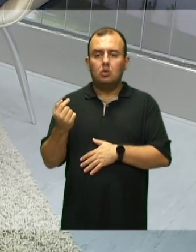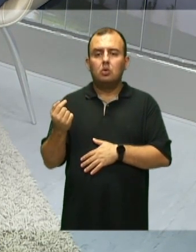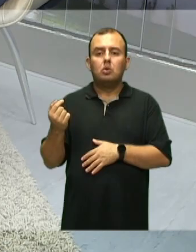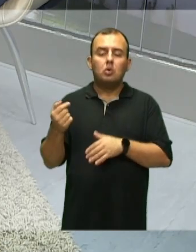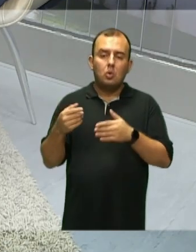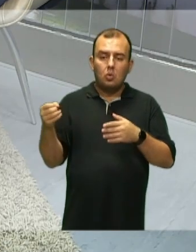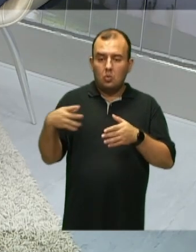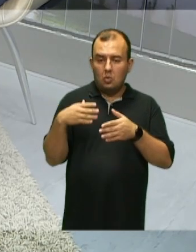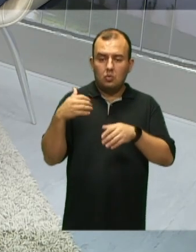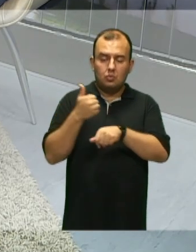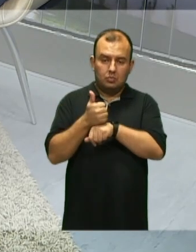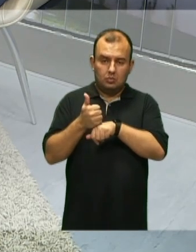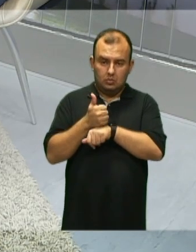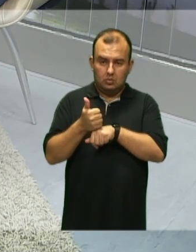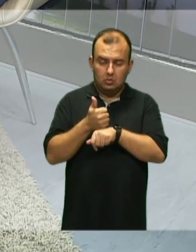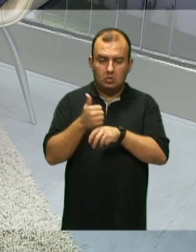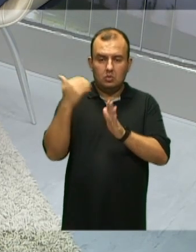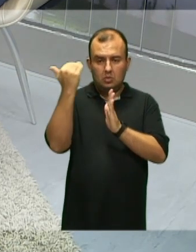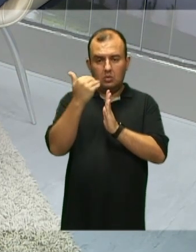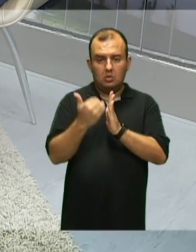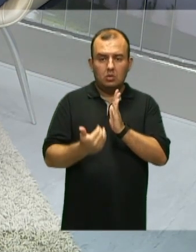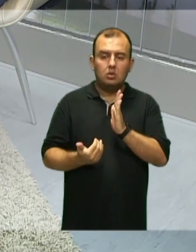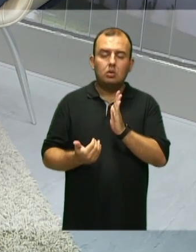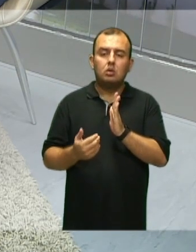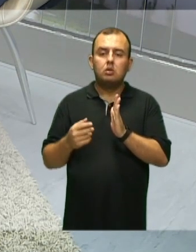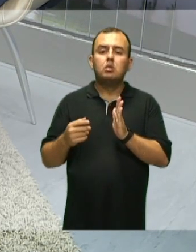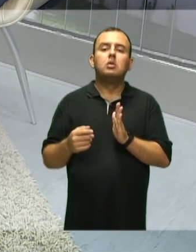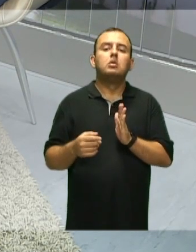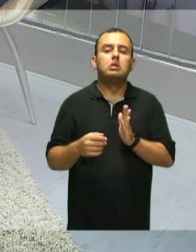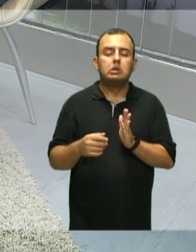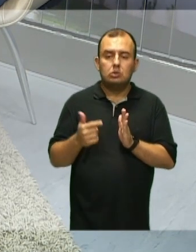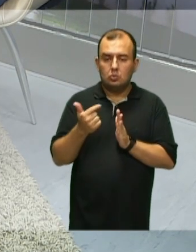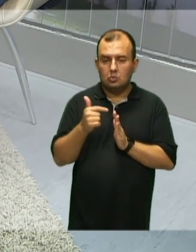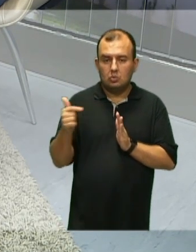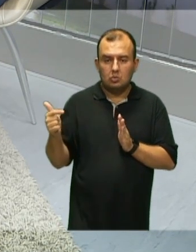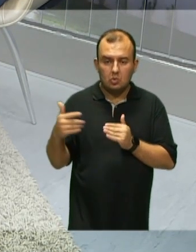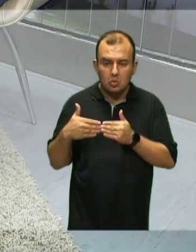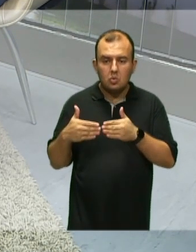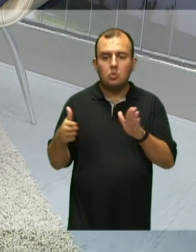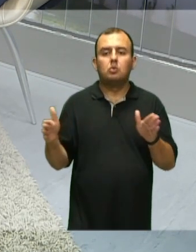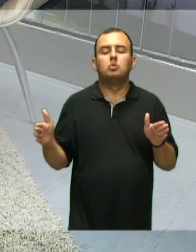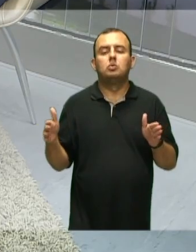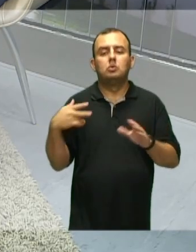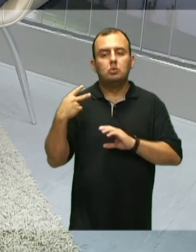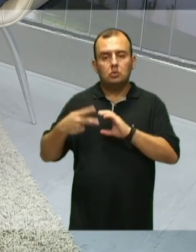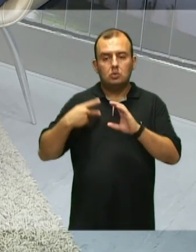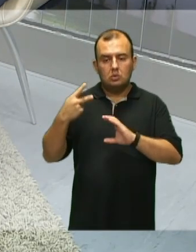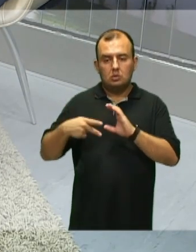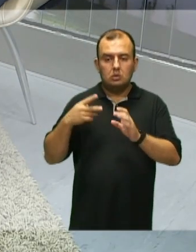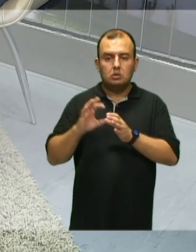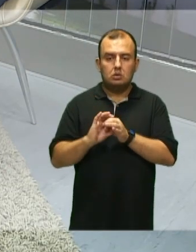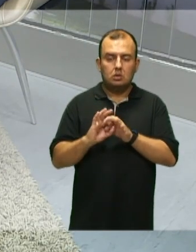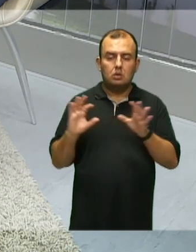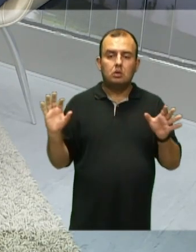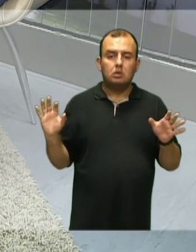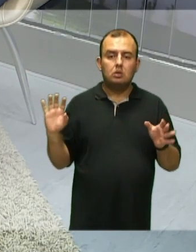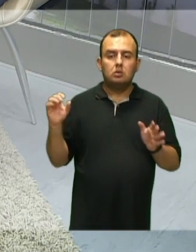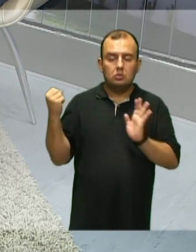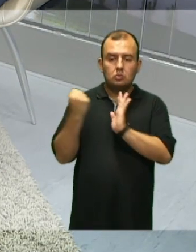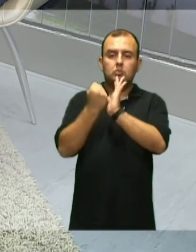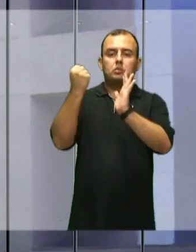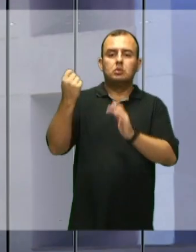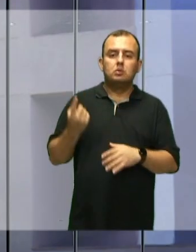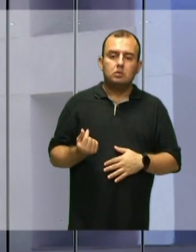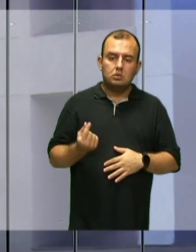cargo que não esteja no organograma da Prefeitura de Itajaí da Secretaria de Saúde ele precisa ser aberto aqui pela câmara de vereadores ser autorizado com o impacto